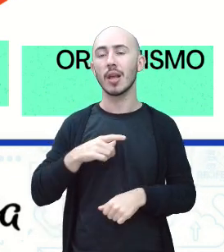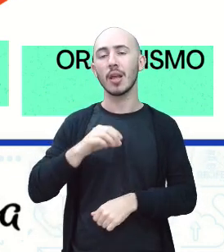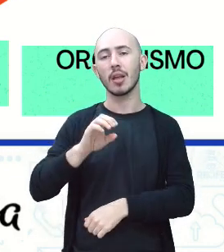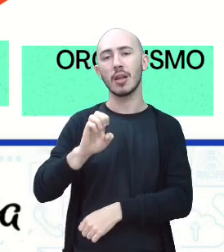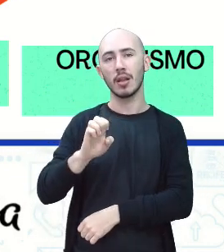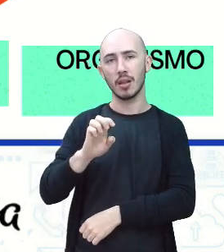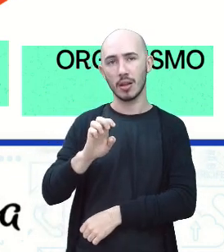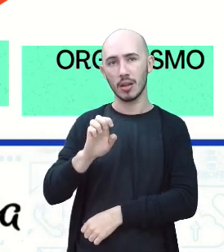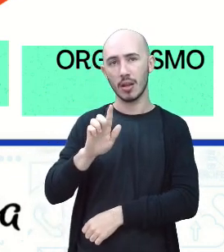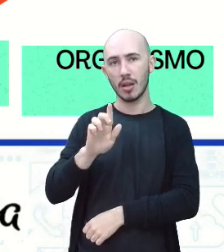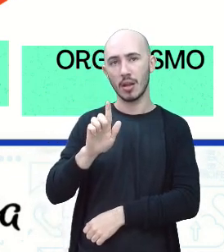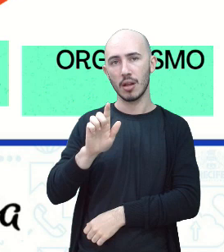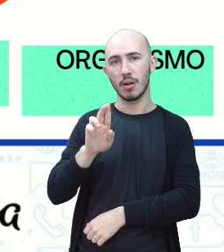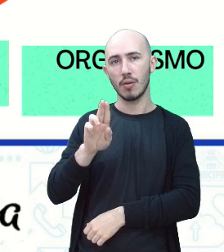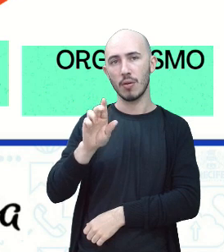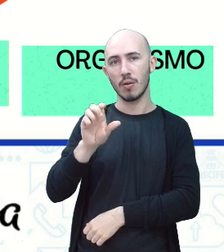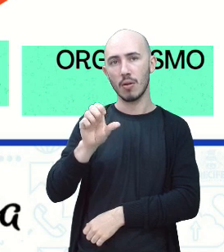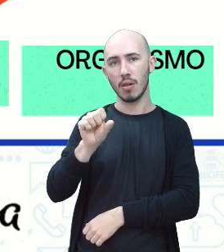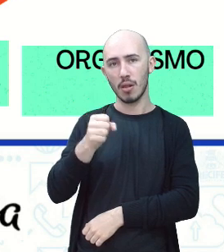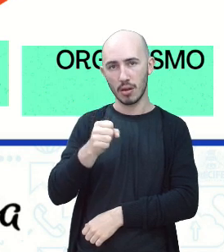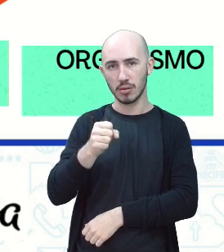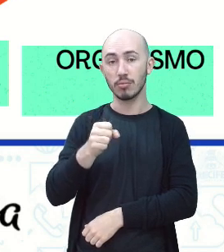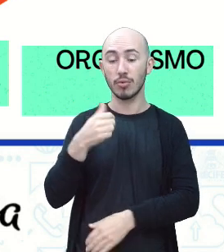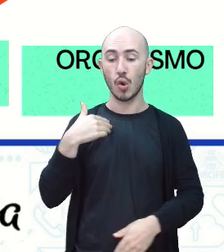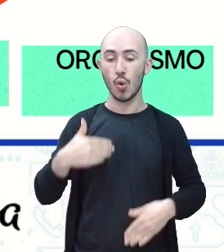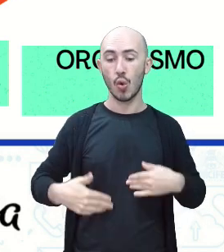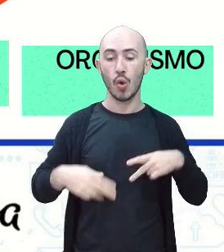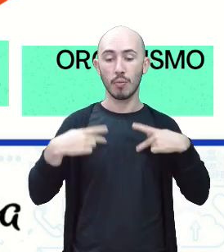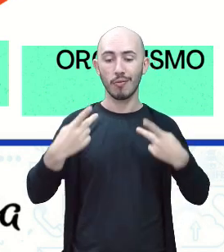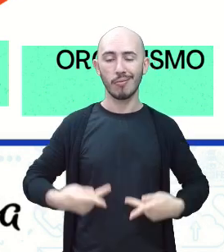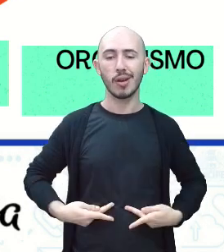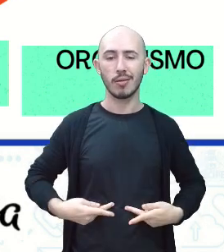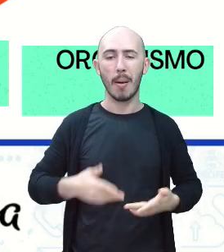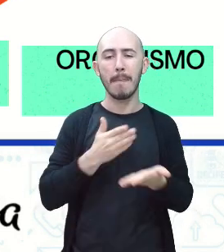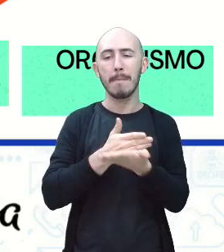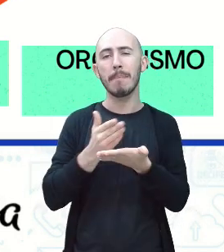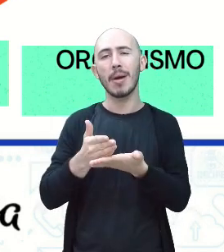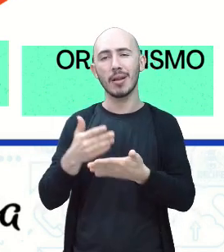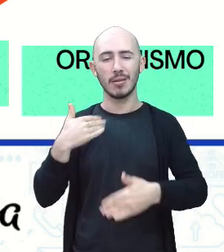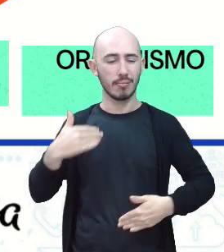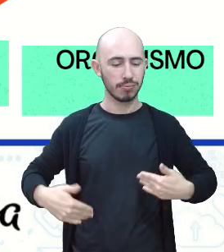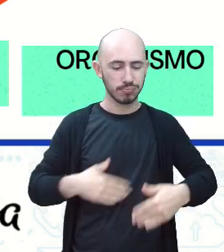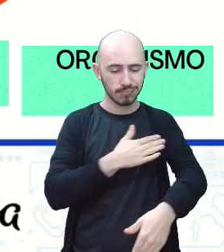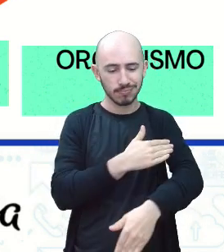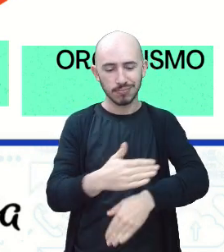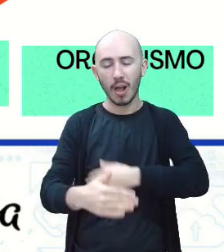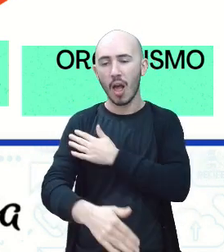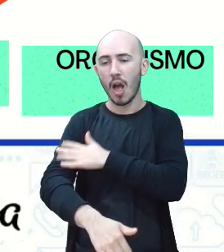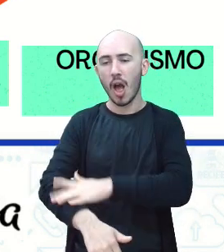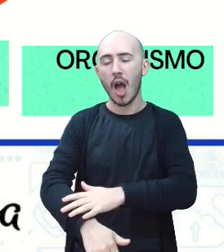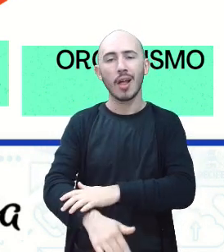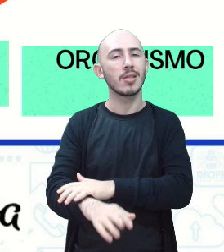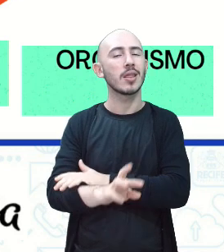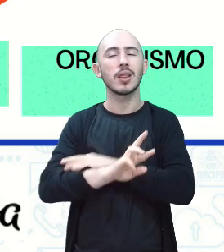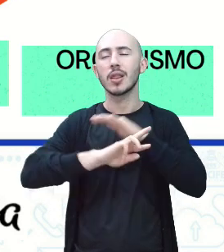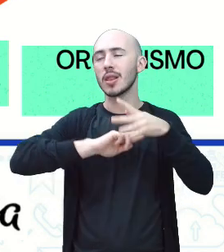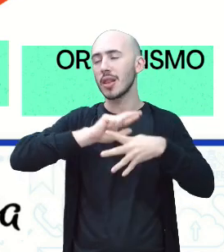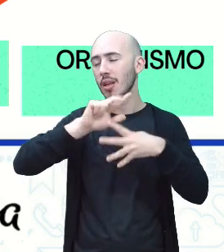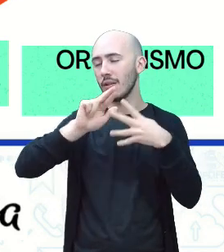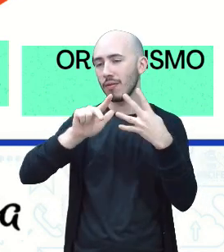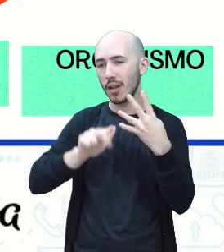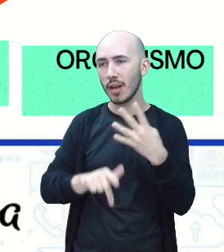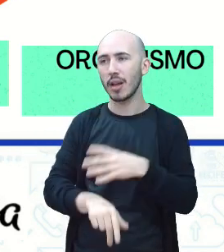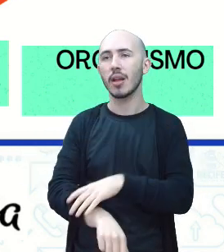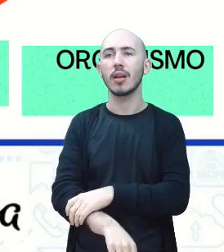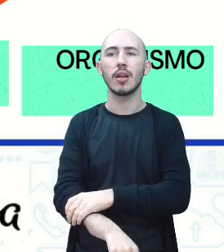O corpo humano ele é constituído por diferentes partes. A pele, os músculos, os nervos, os